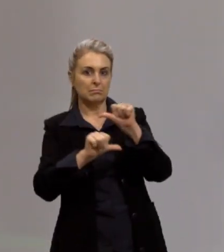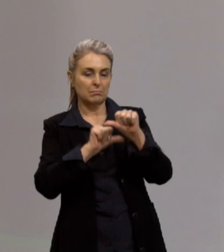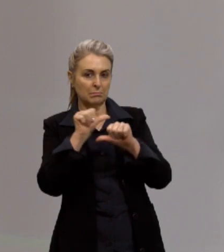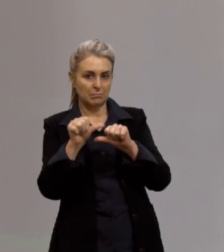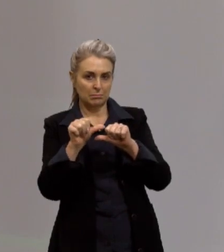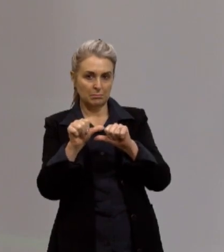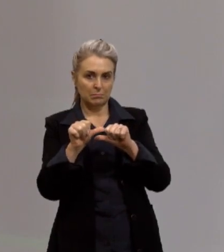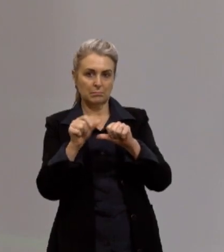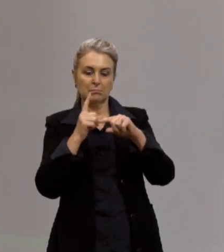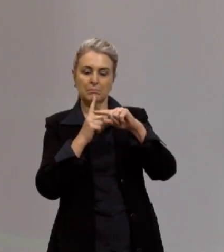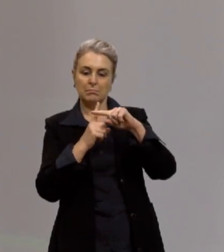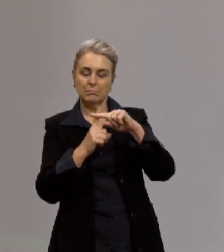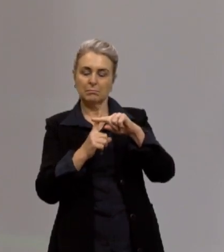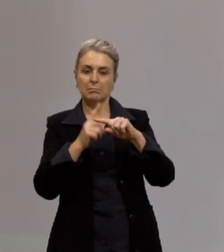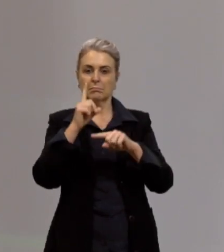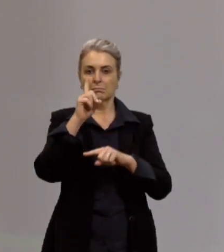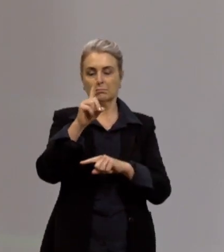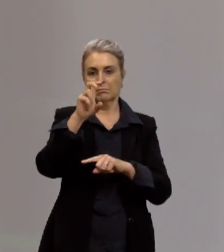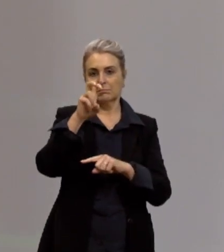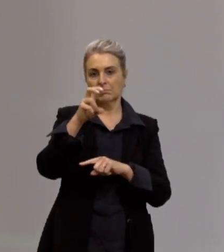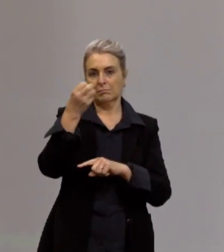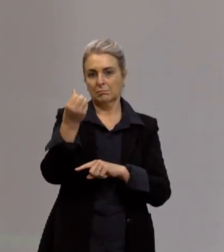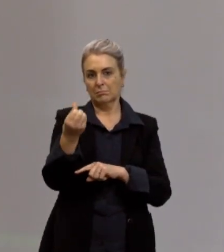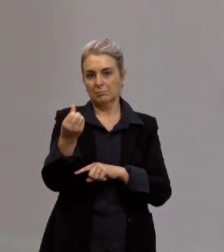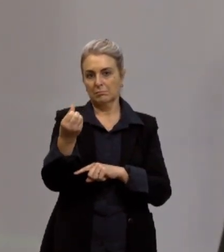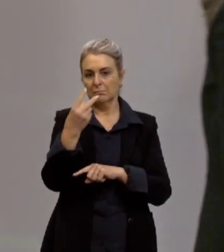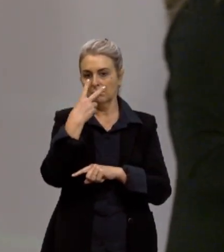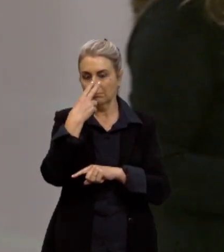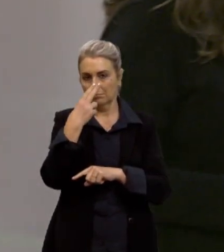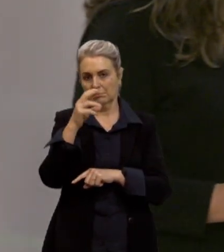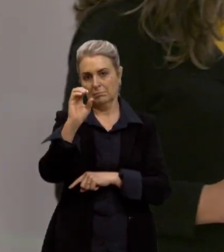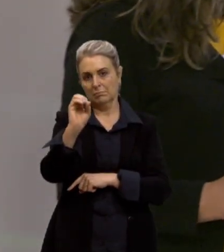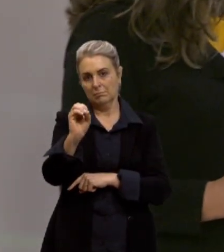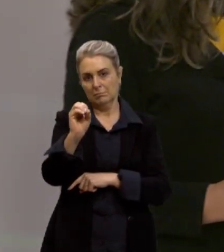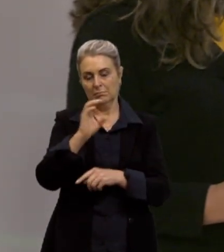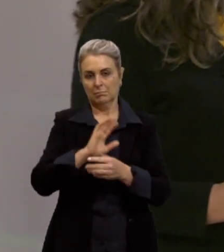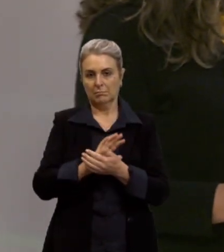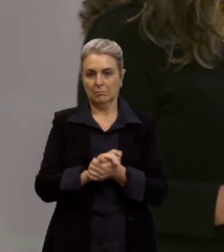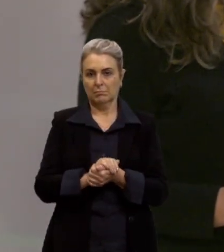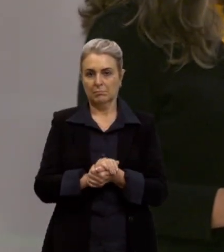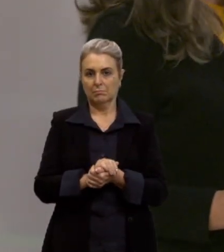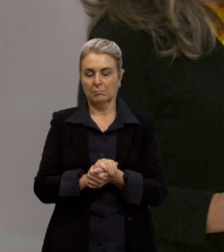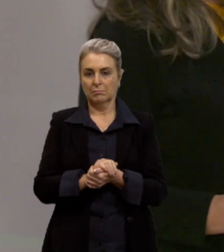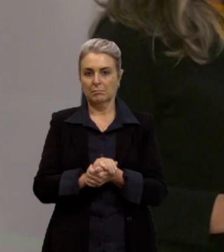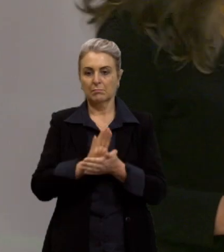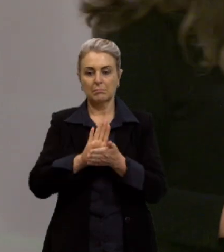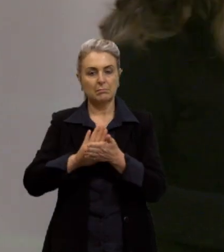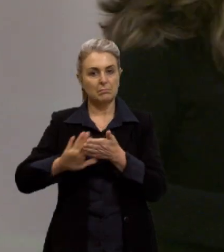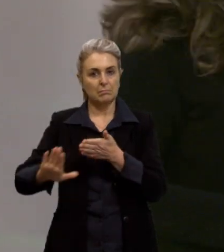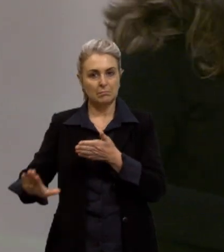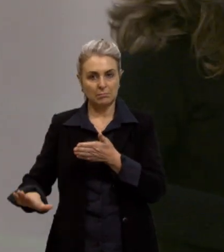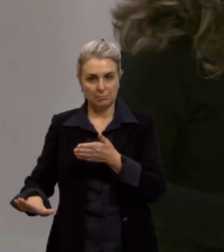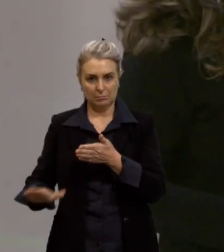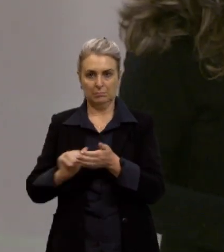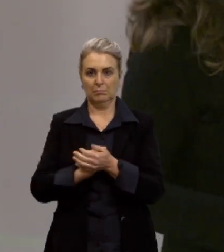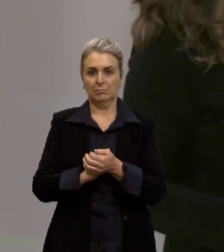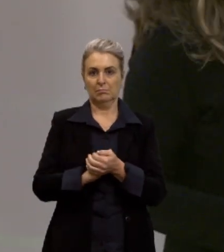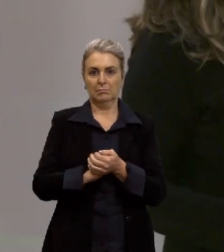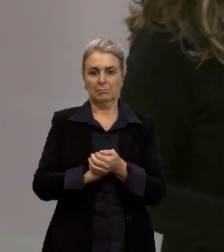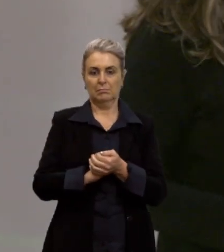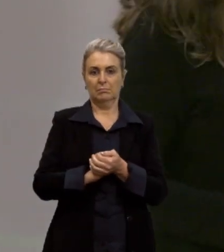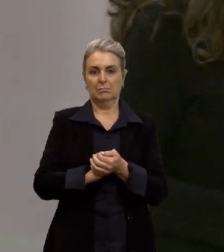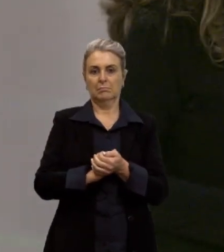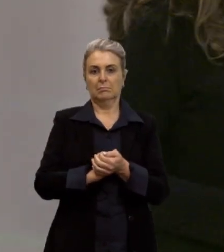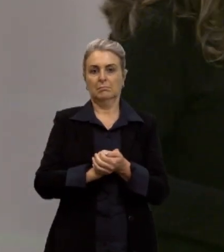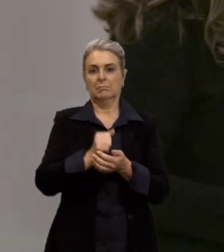Mais 156, igual a zero. E agora, tiramos... Dos 1.600,